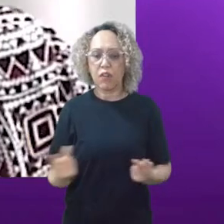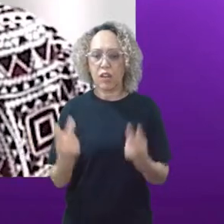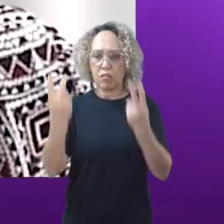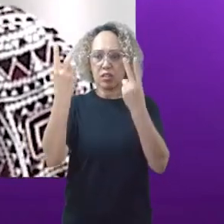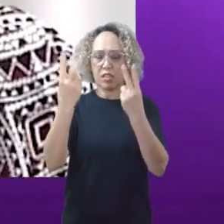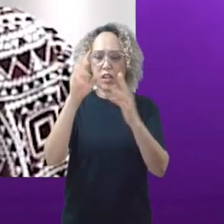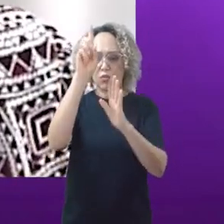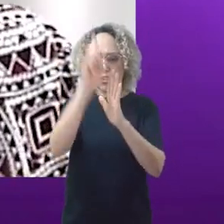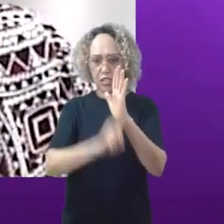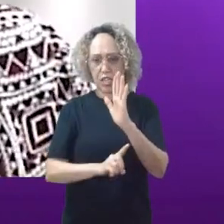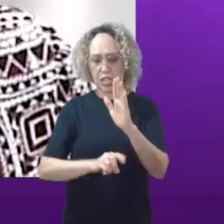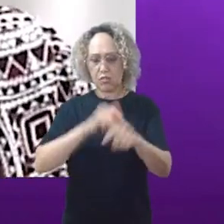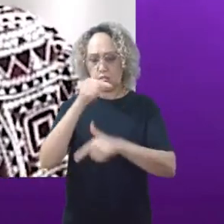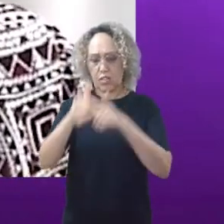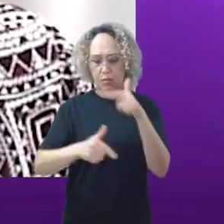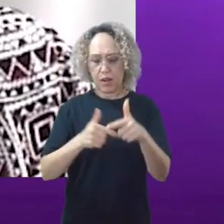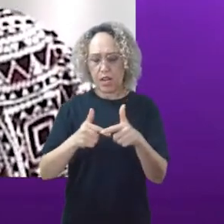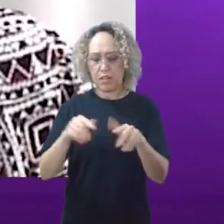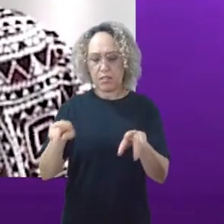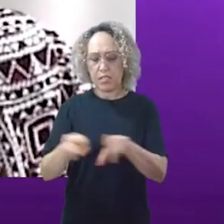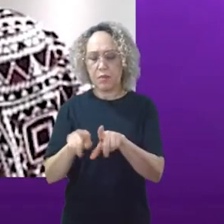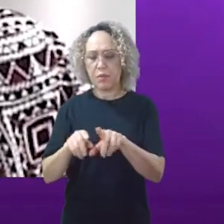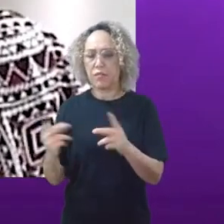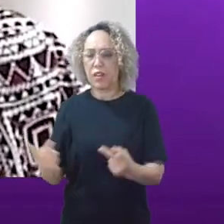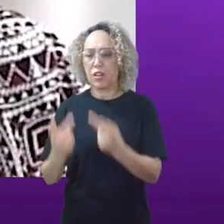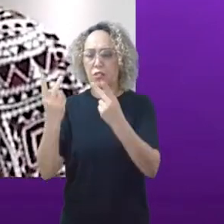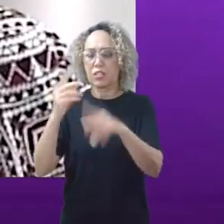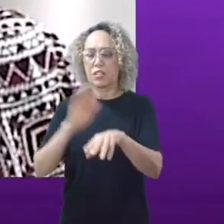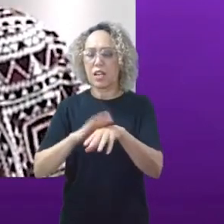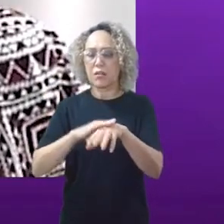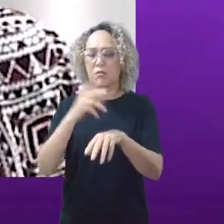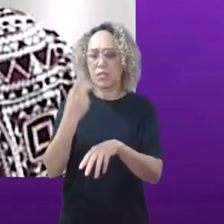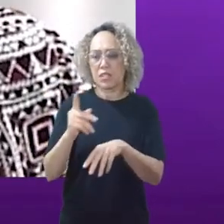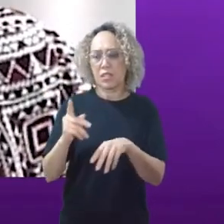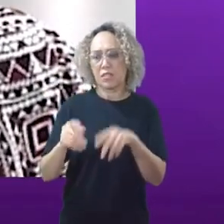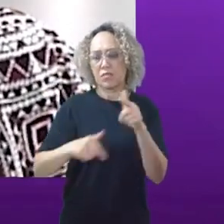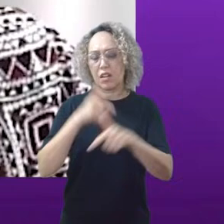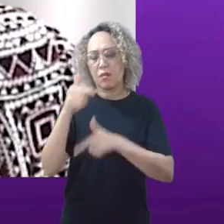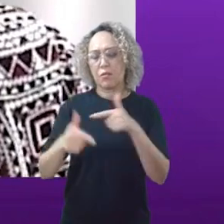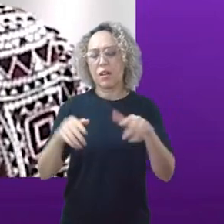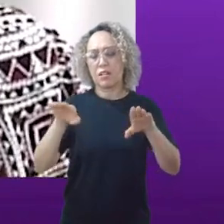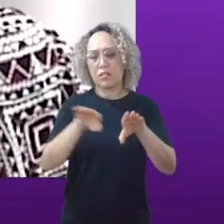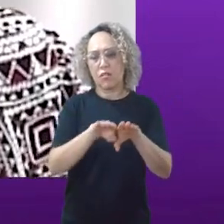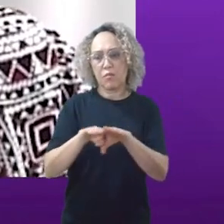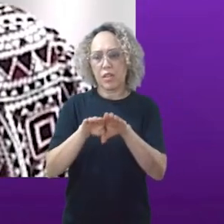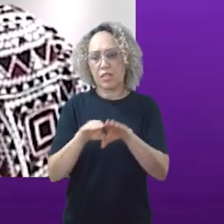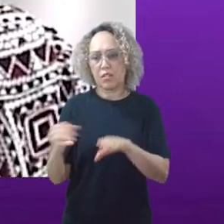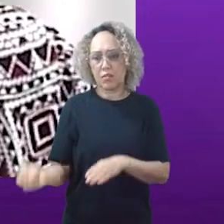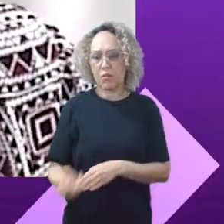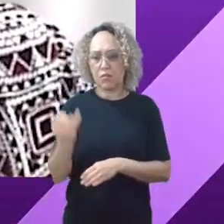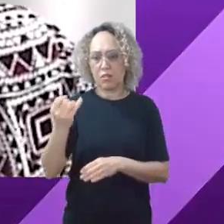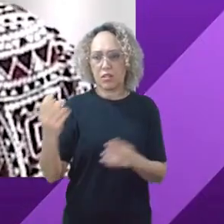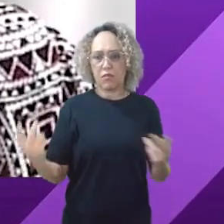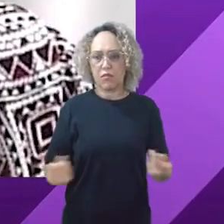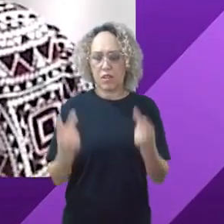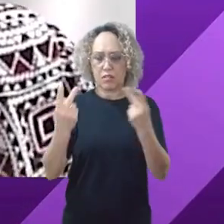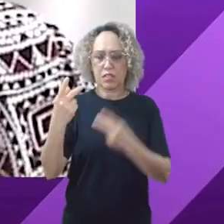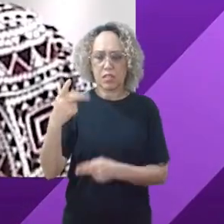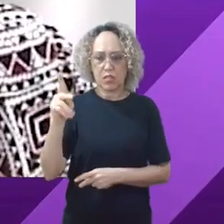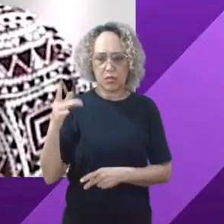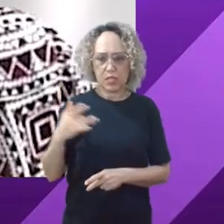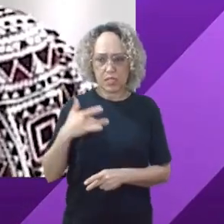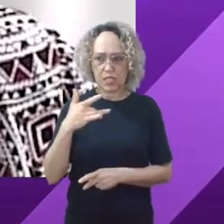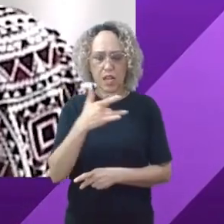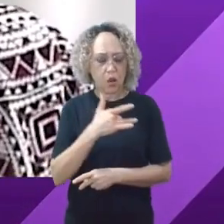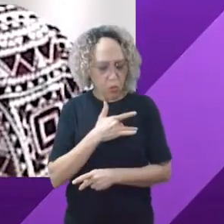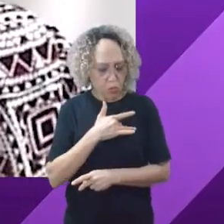seu trabalho. E o que é igualmente importante, valorizar a sua saúde. Tem